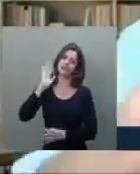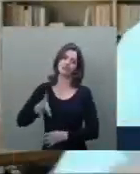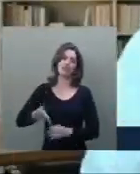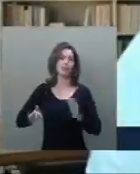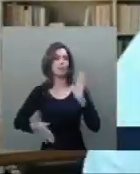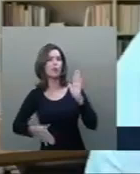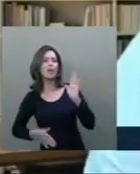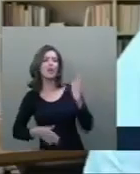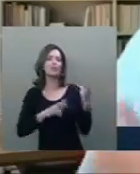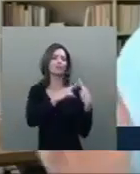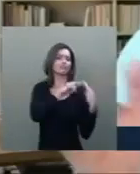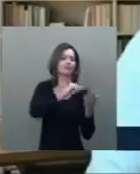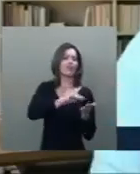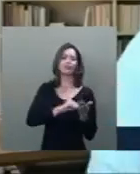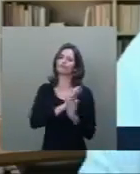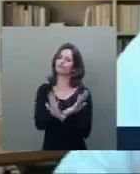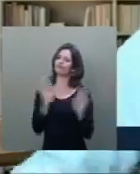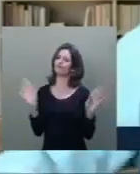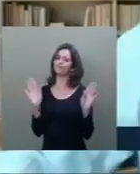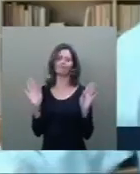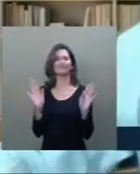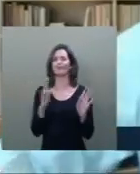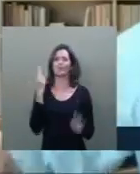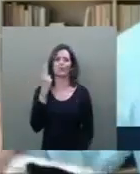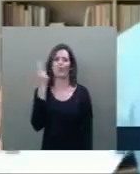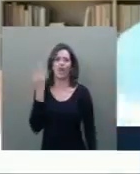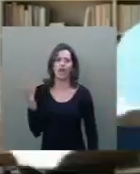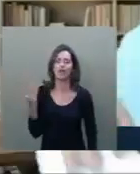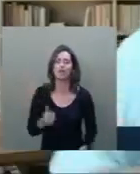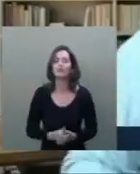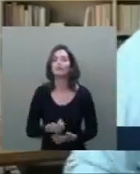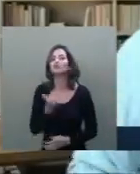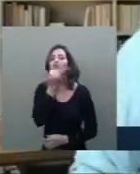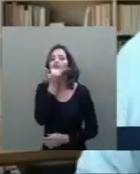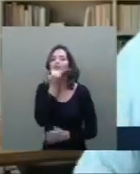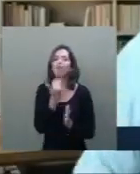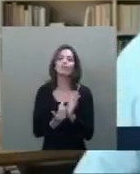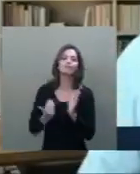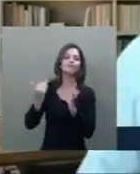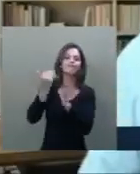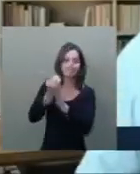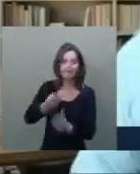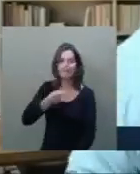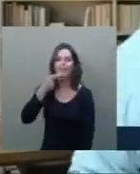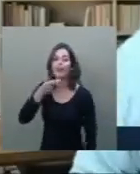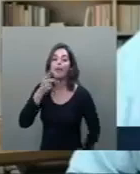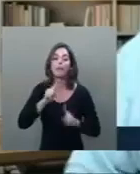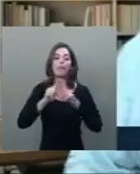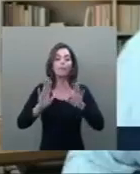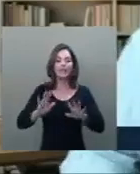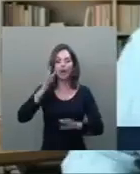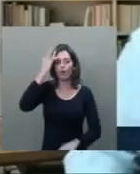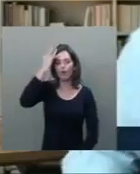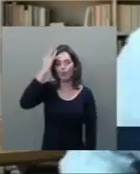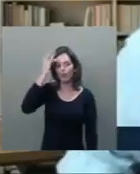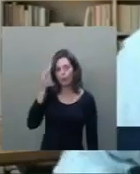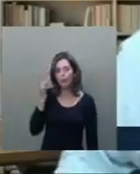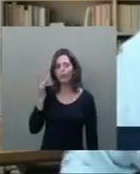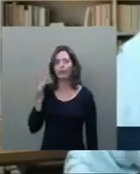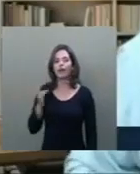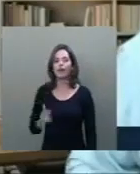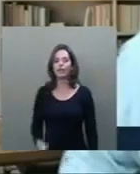nem irresponsável. Presidente, falei até um pouco demais, mas amanhã eu falarei na tribuna,